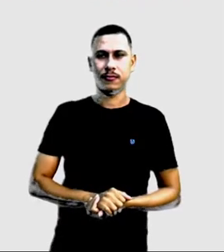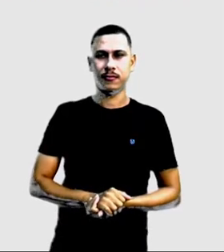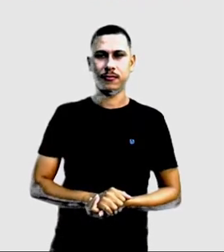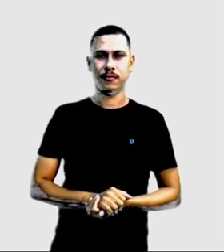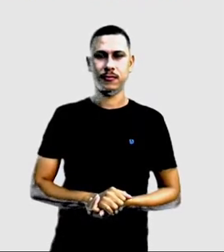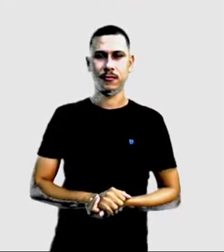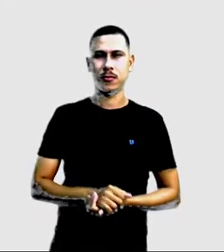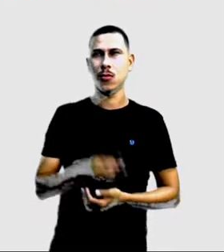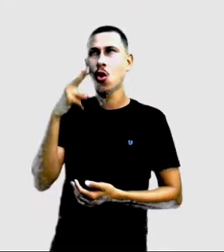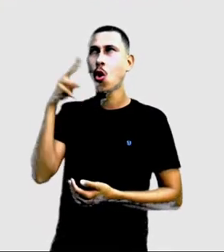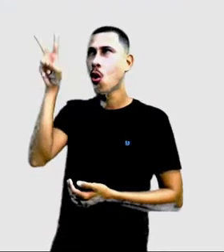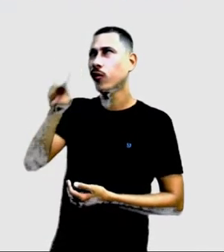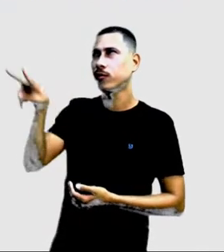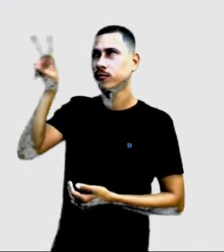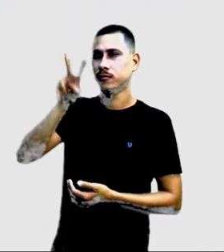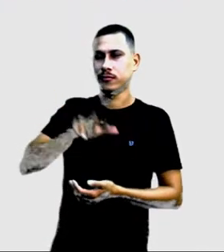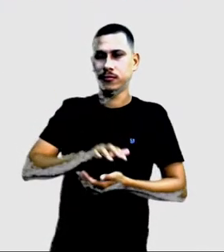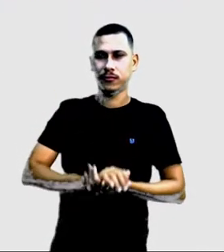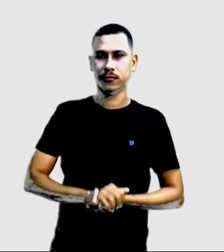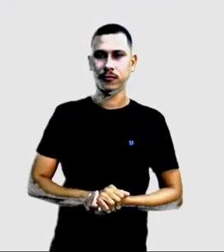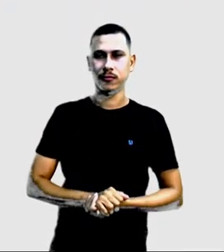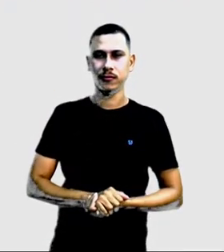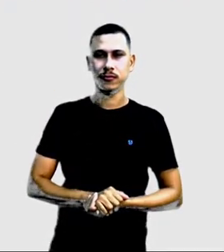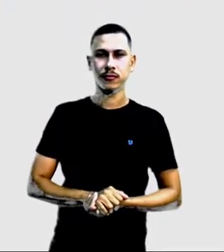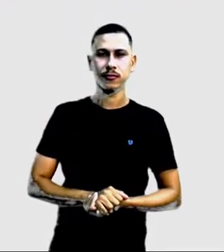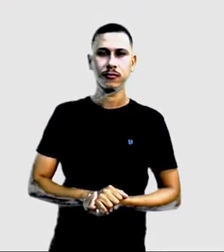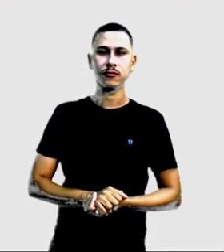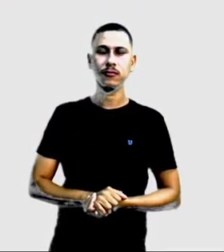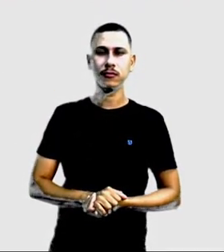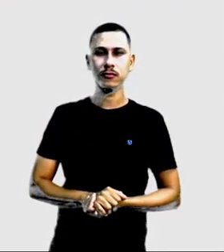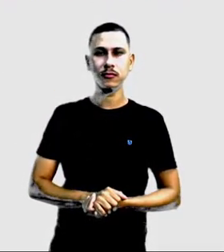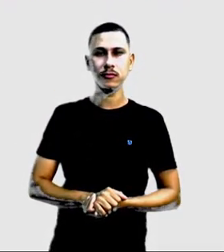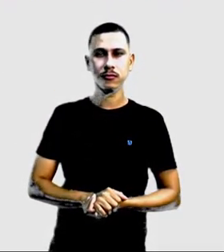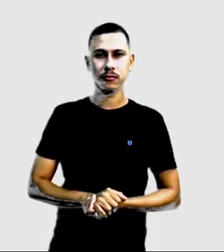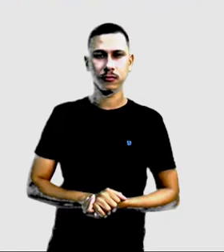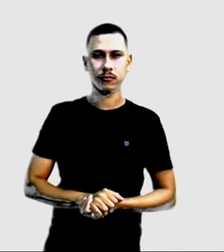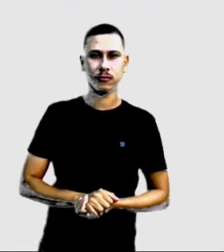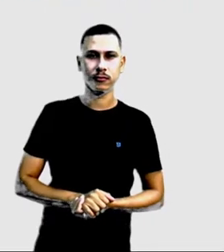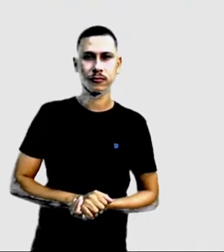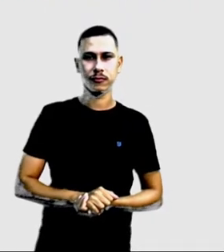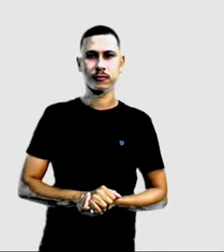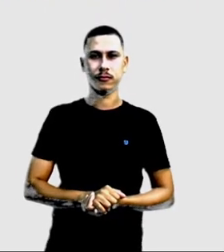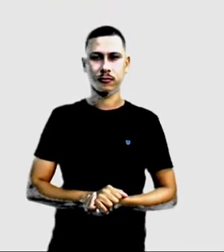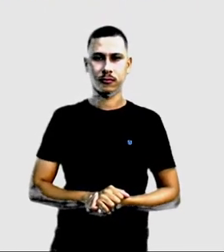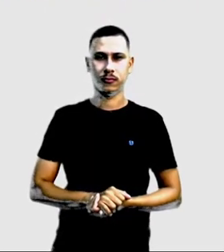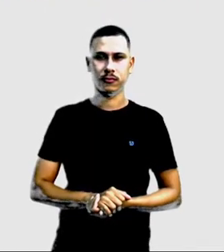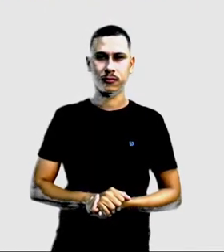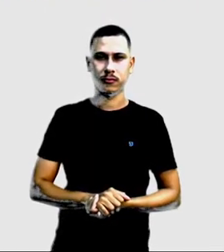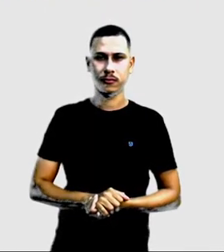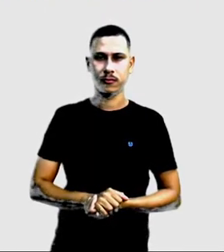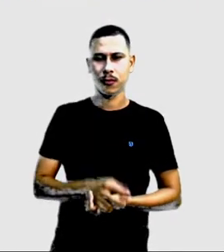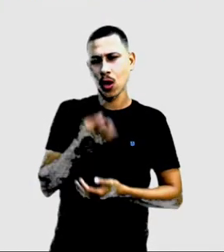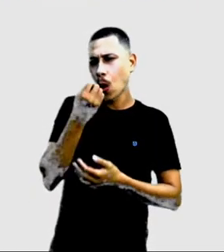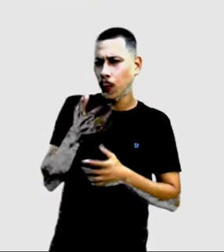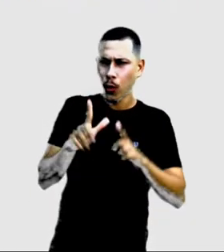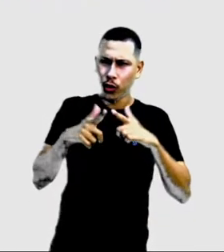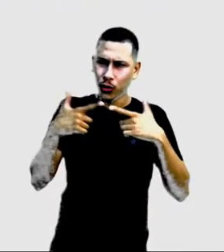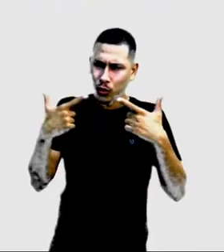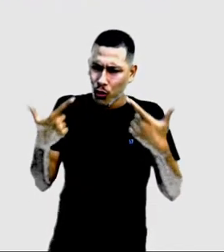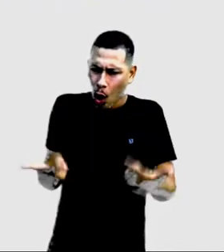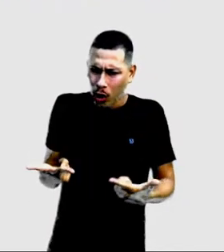break a leg, Adam. I'm sure the play will be awesome. Ou seja, boa sorte, Adam.